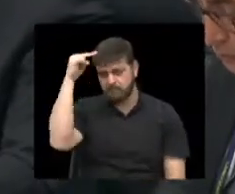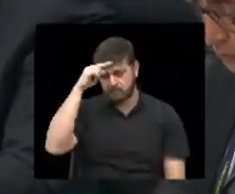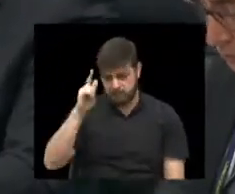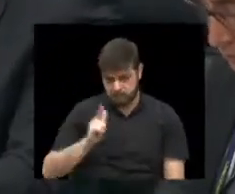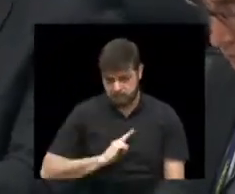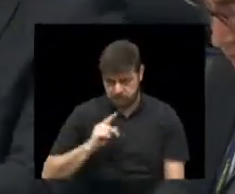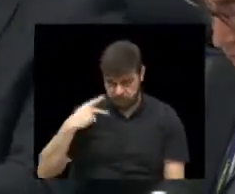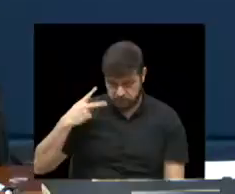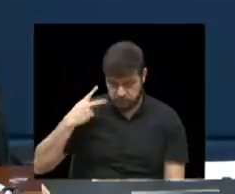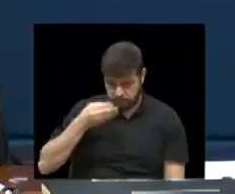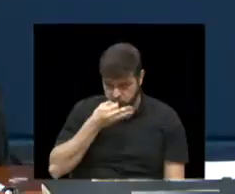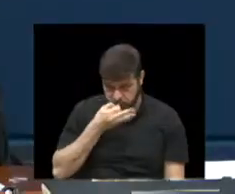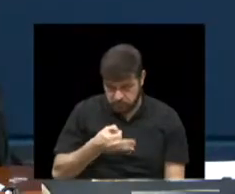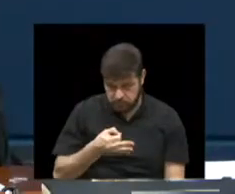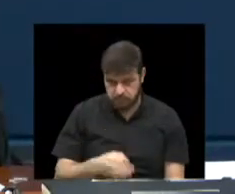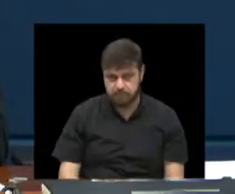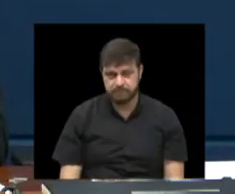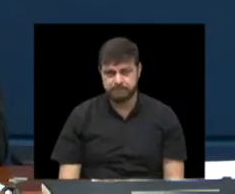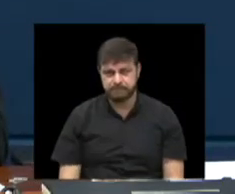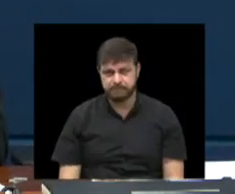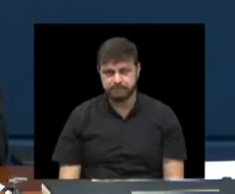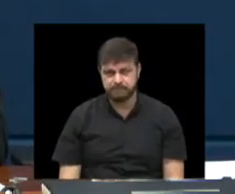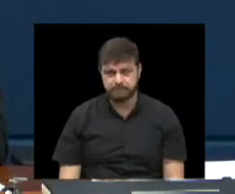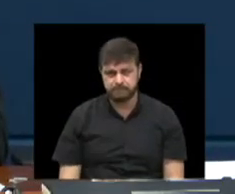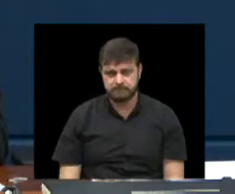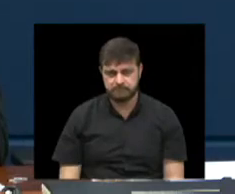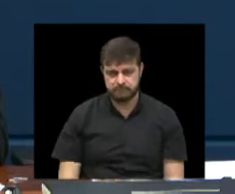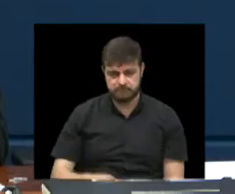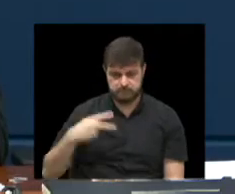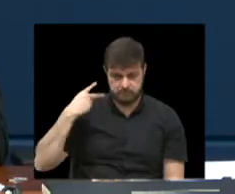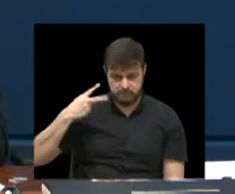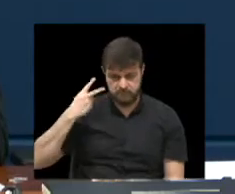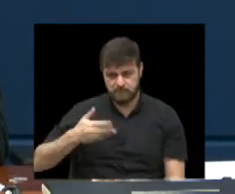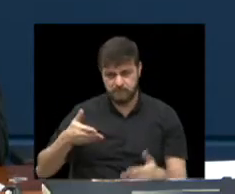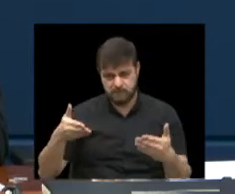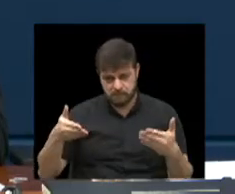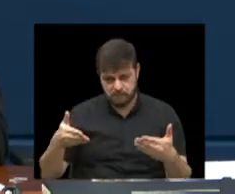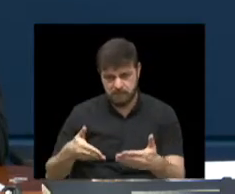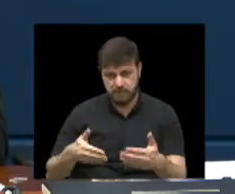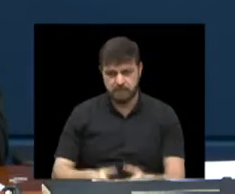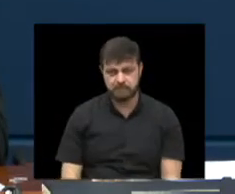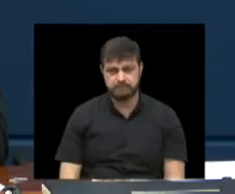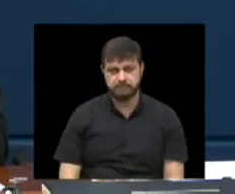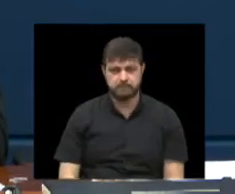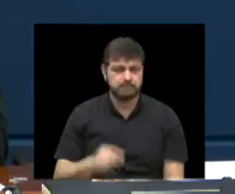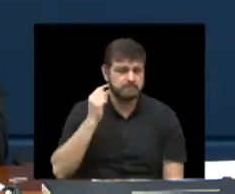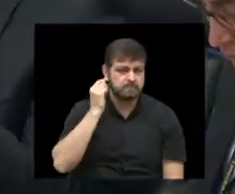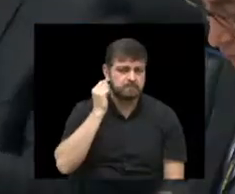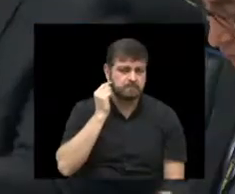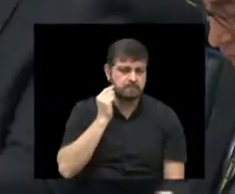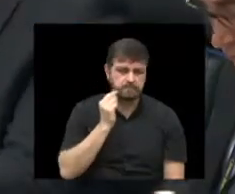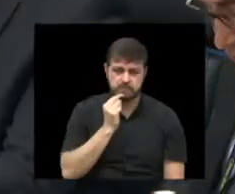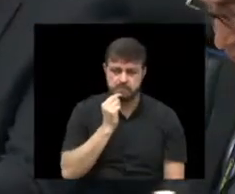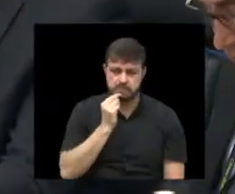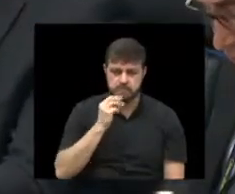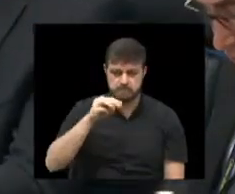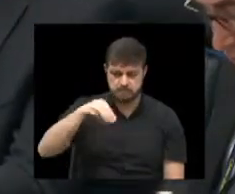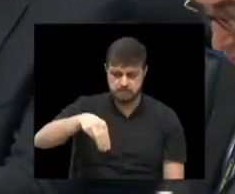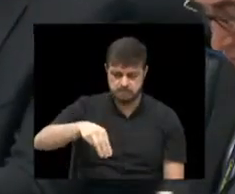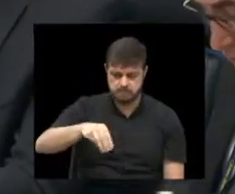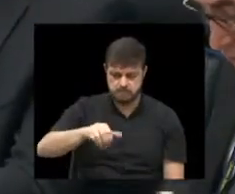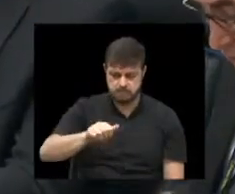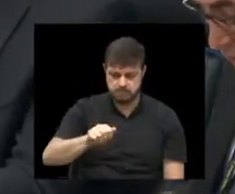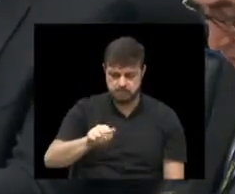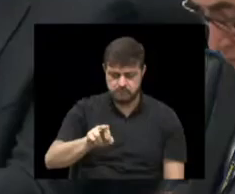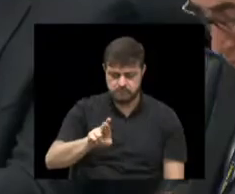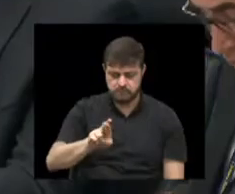mais vereadores inscritos. Senhor presidente Rafa Zimbaldi, o próximo vereador inscrito é o vereador Marcelo Silva. O vereador Marcelo Silva tem a